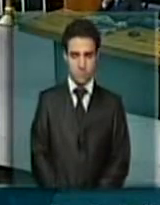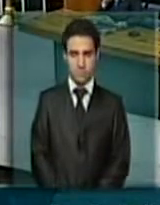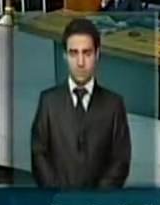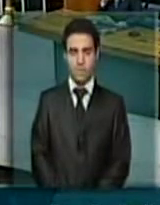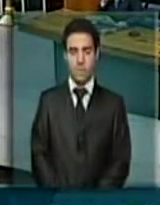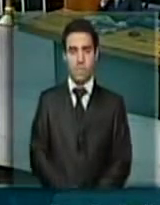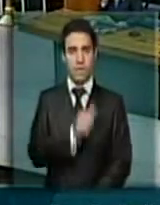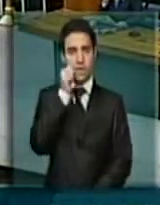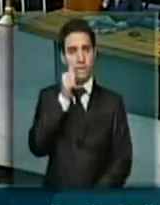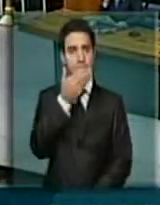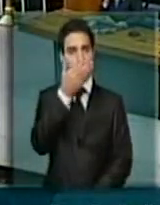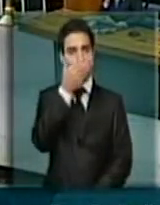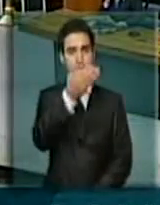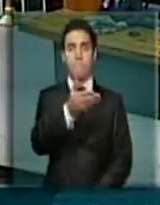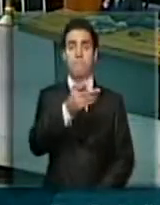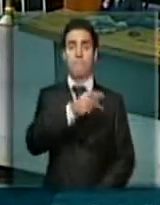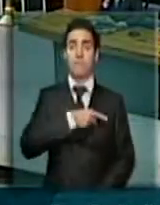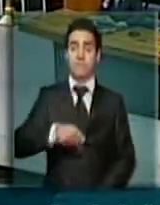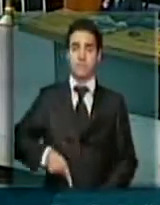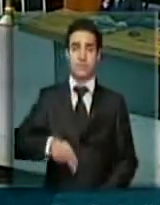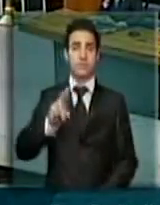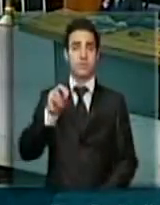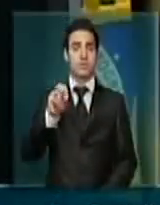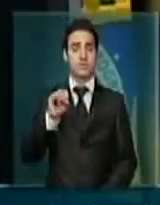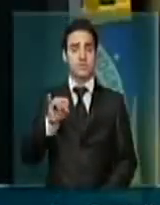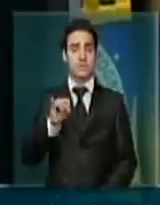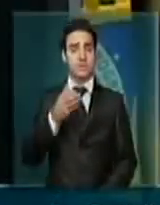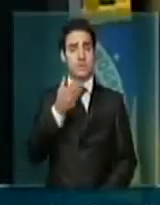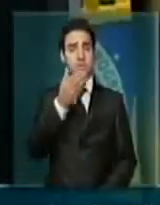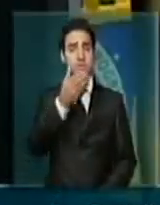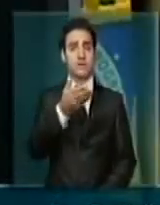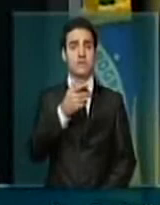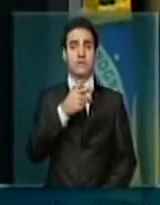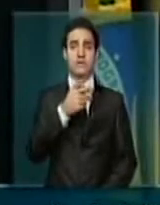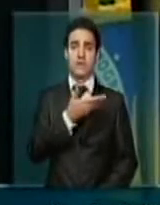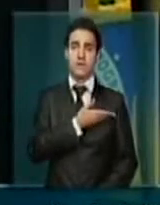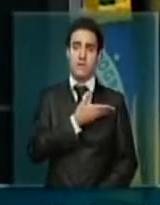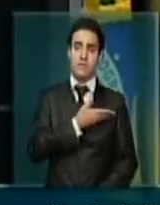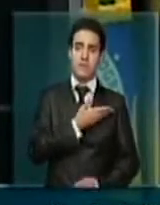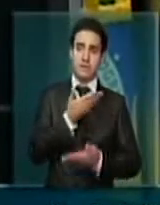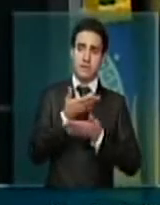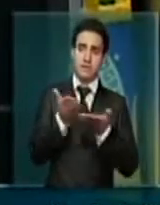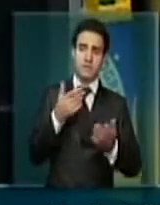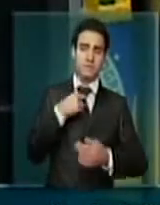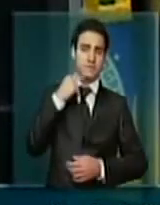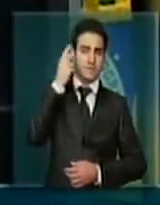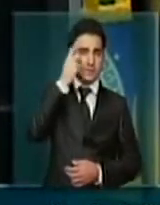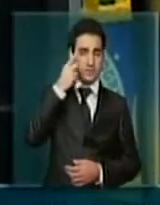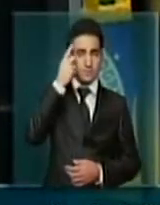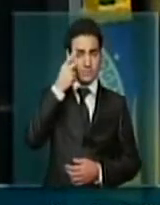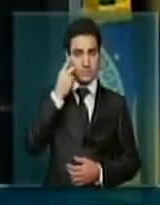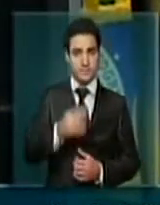Senhora Presidente Rose de Freitas, nobres colegas parlamentares,